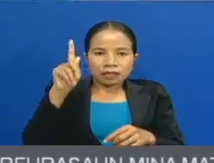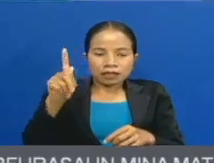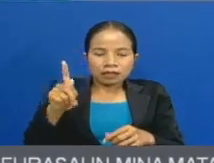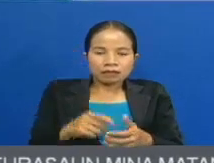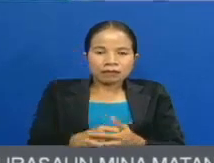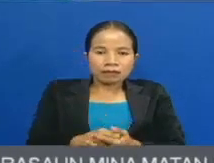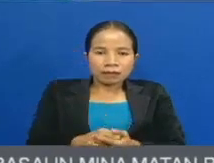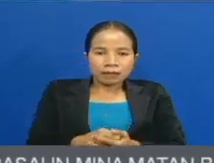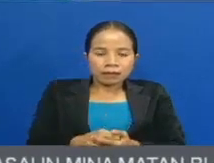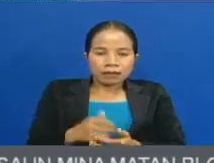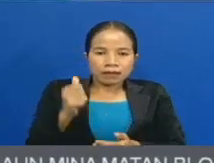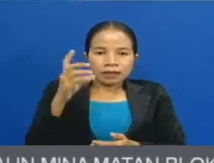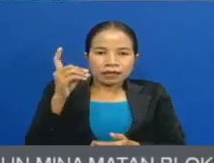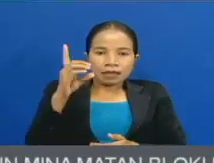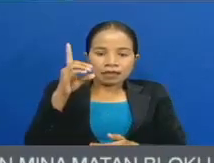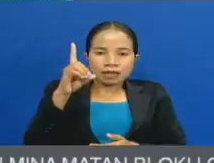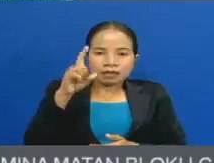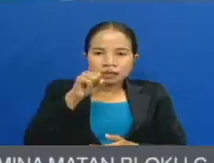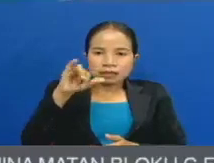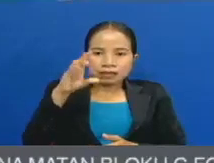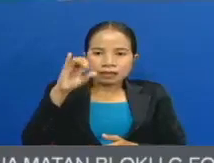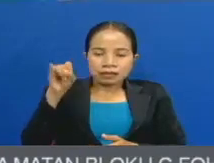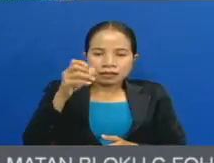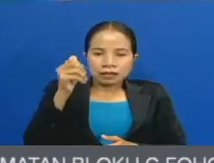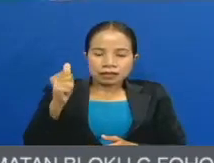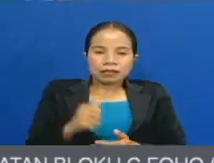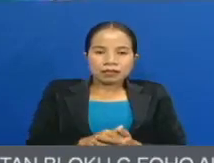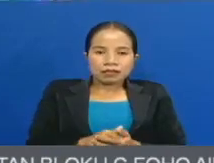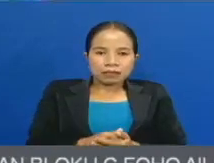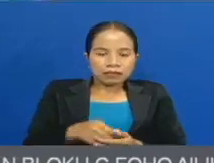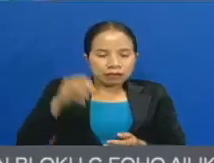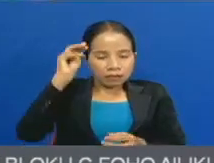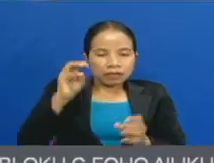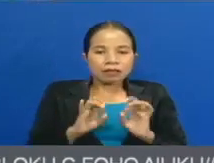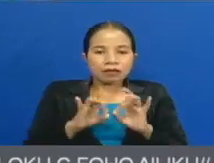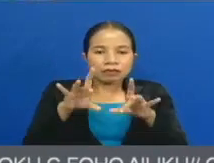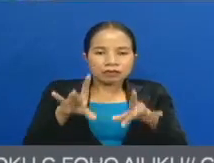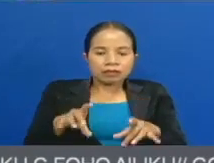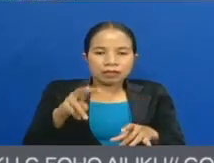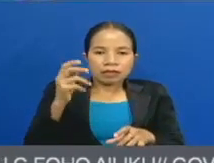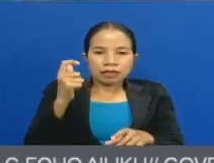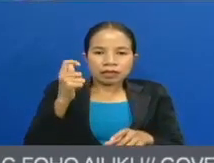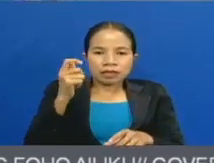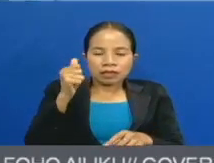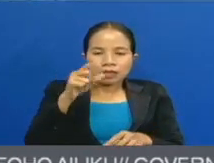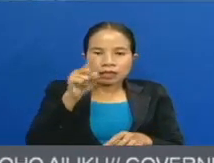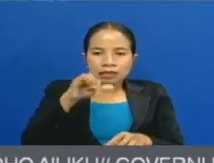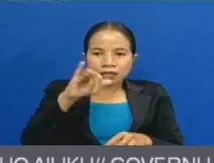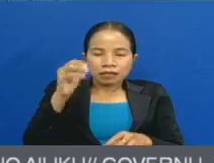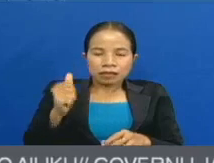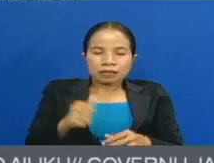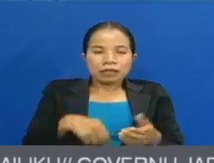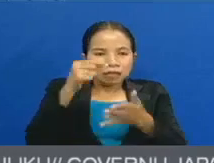na cooperação, Adalziza Magno, o ministra chefe norte território Austrália, Natasha Fields, assina